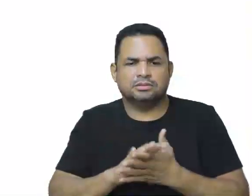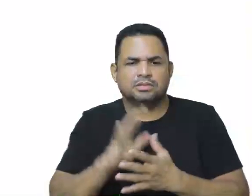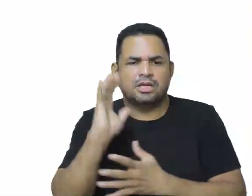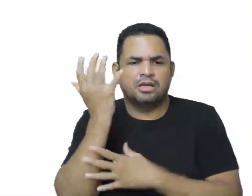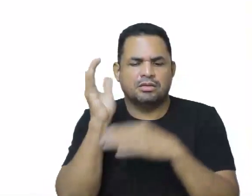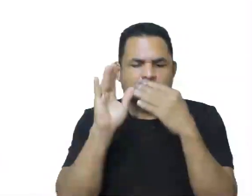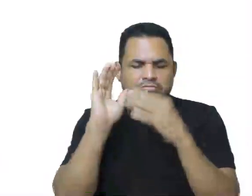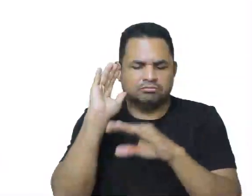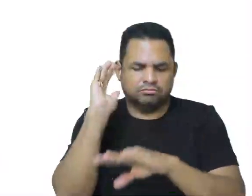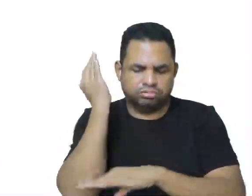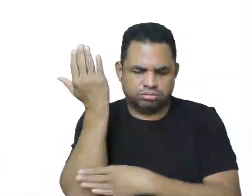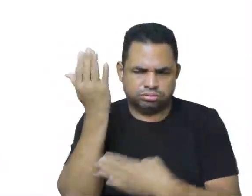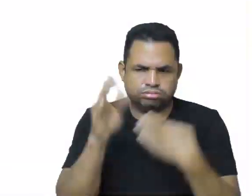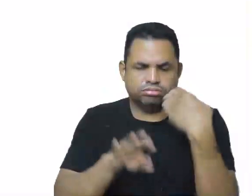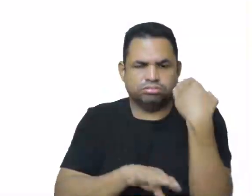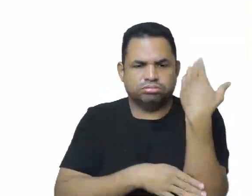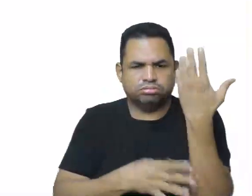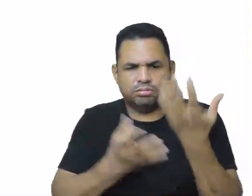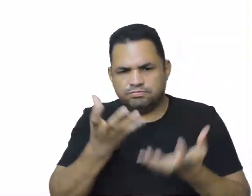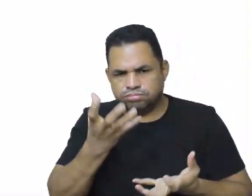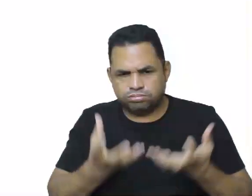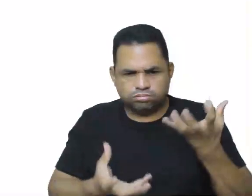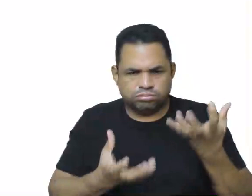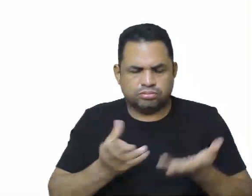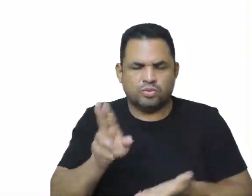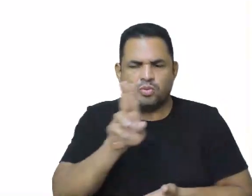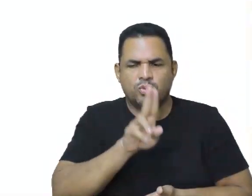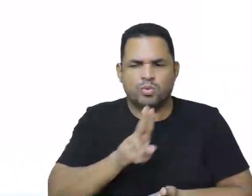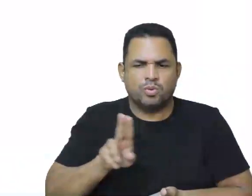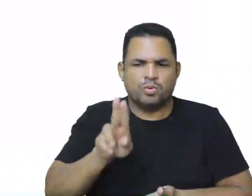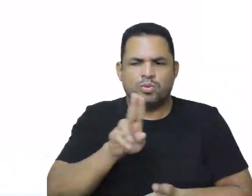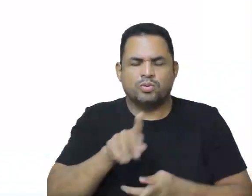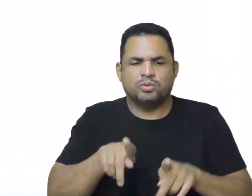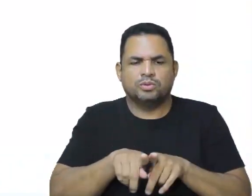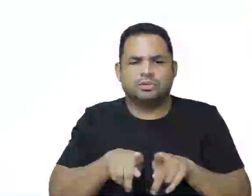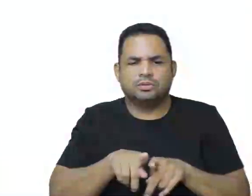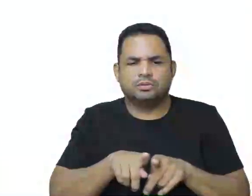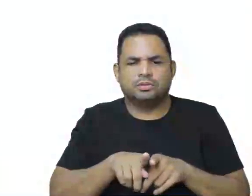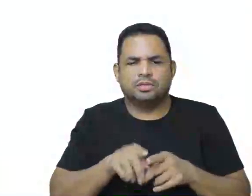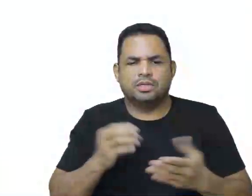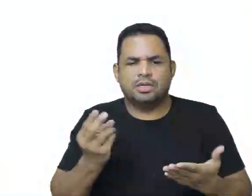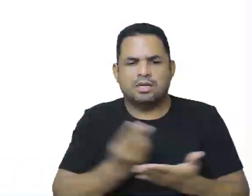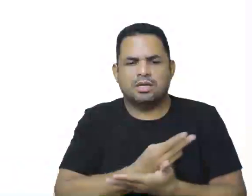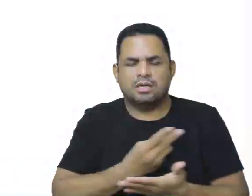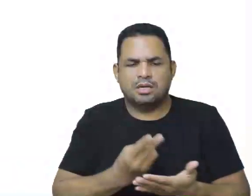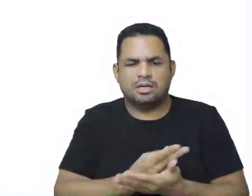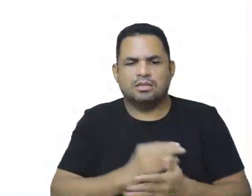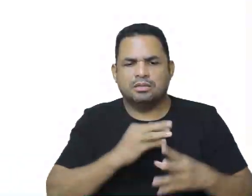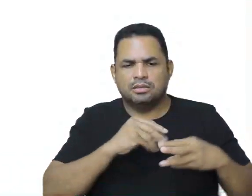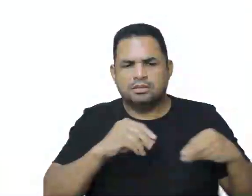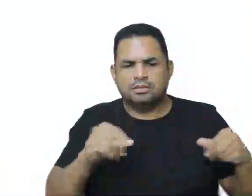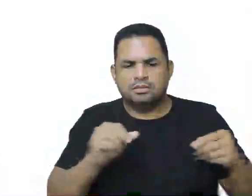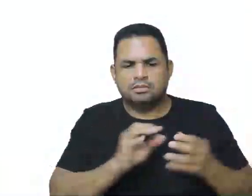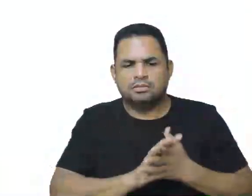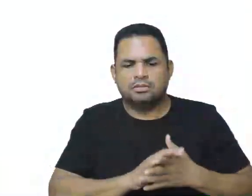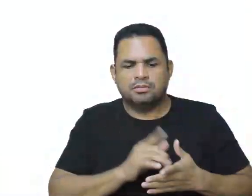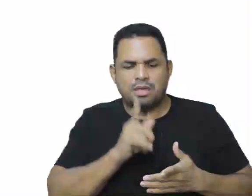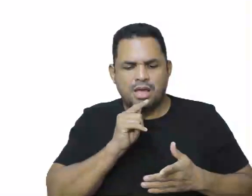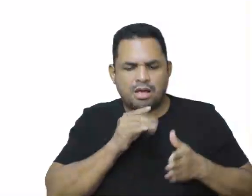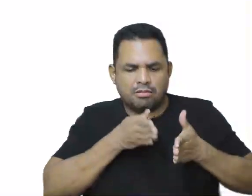Desmatamentos, queimadas, uso inadequado do solo e também a